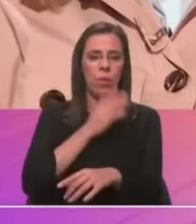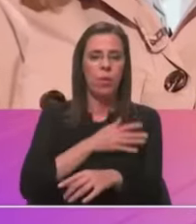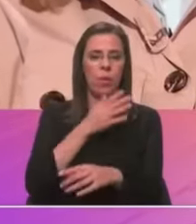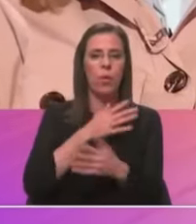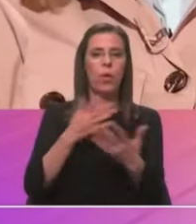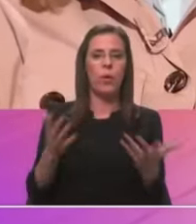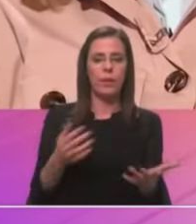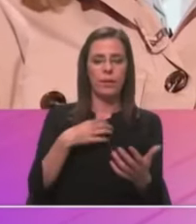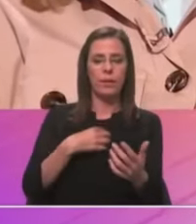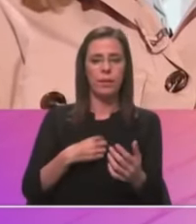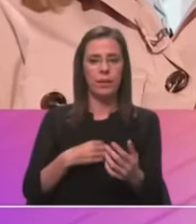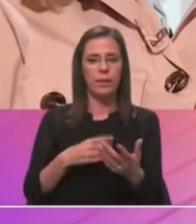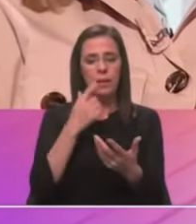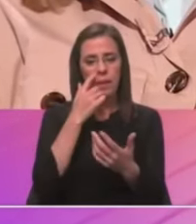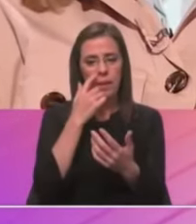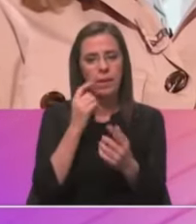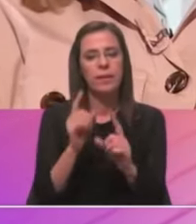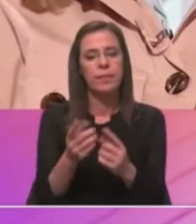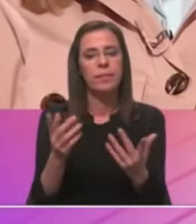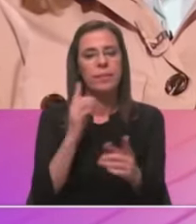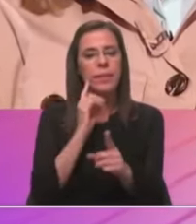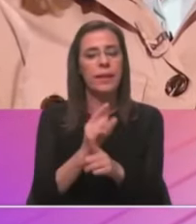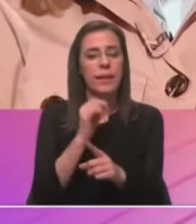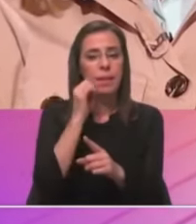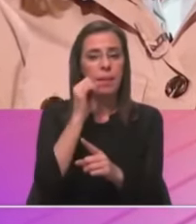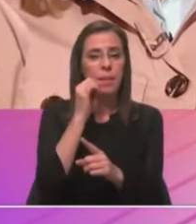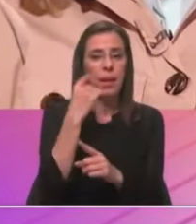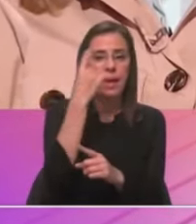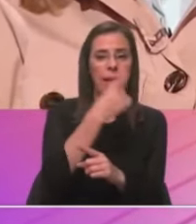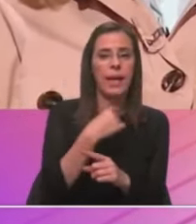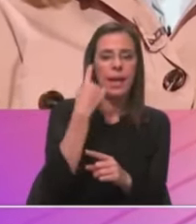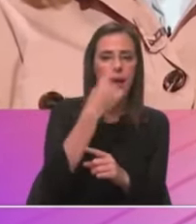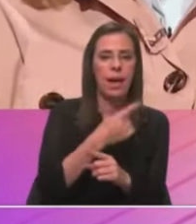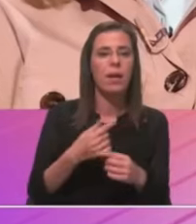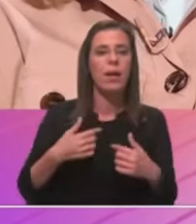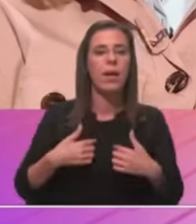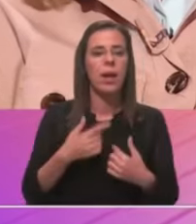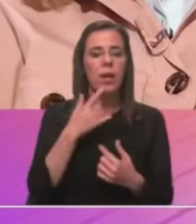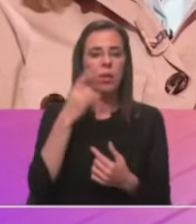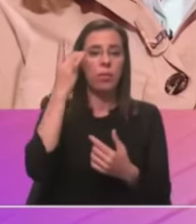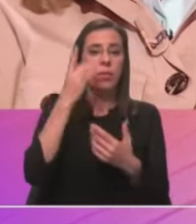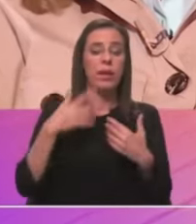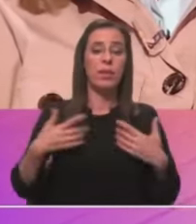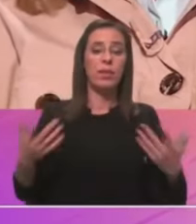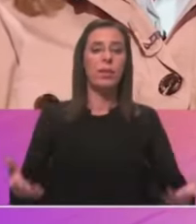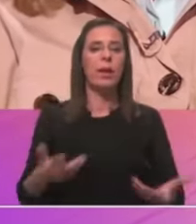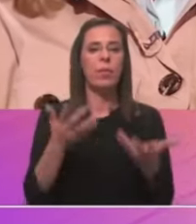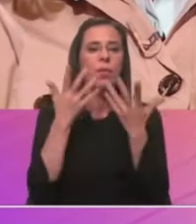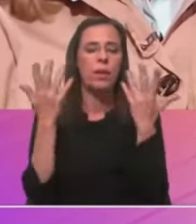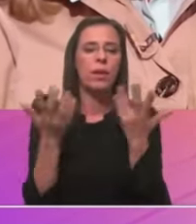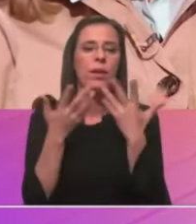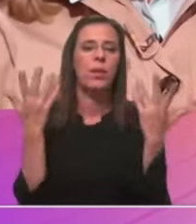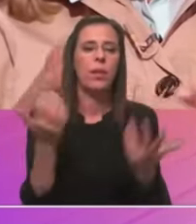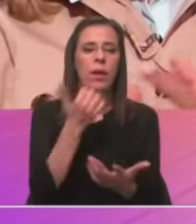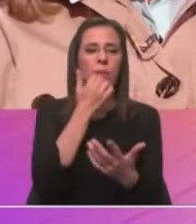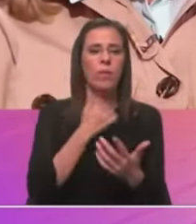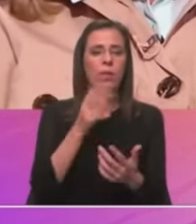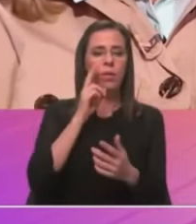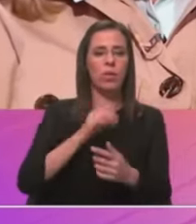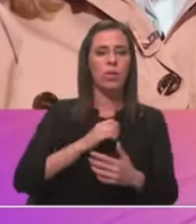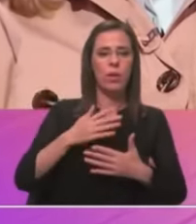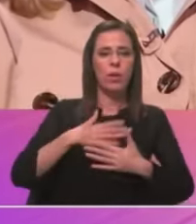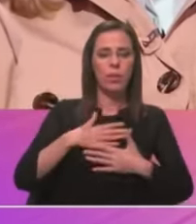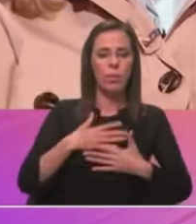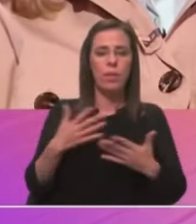leitura é que conseguiu fazer eh ainda sem ter visto o rosto do Ah eu ia muito divertida até ia muito animada e tava contente por ver os meus